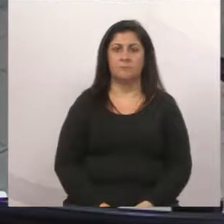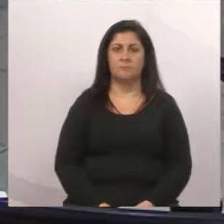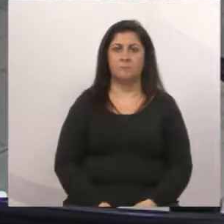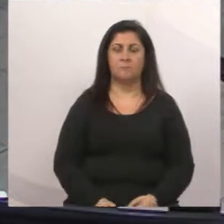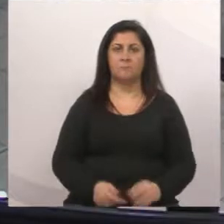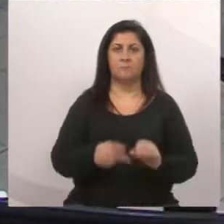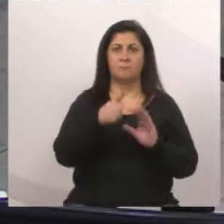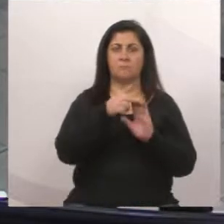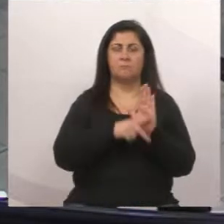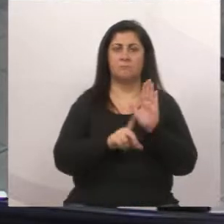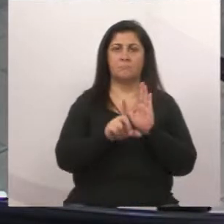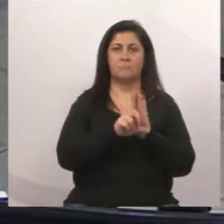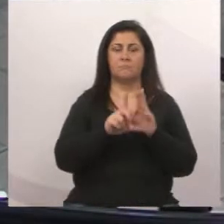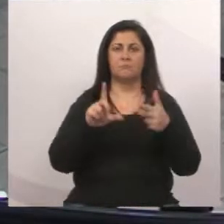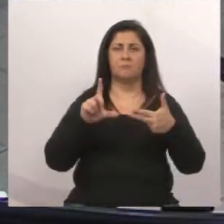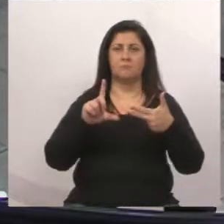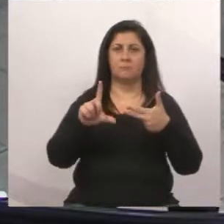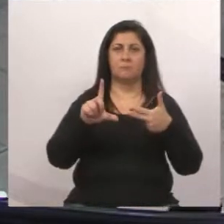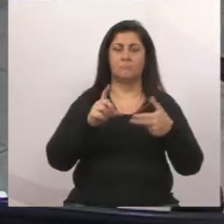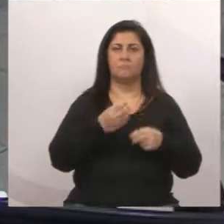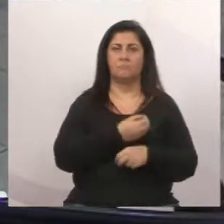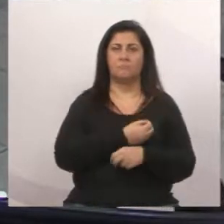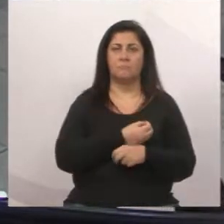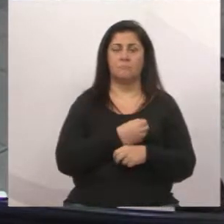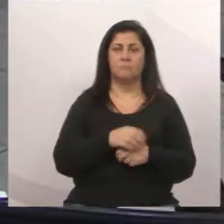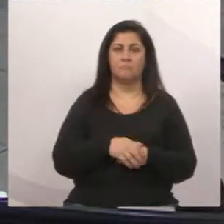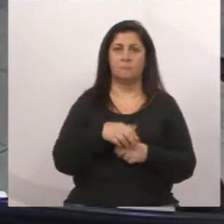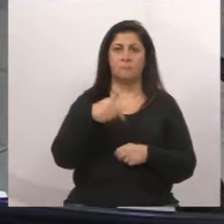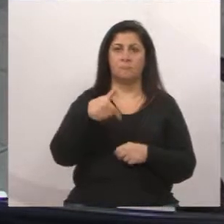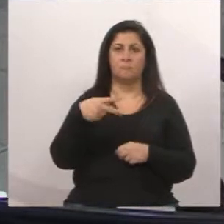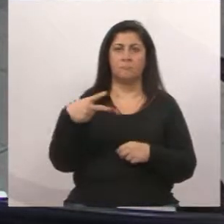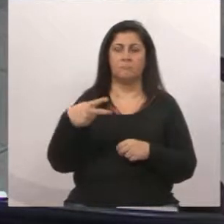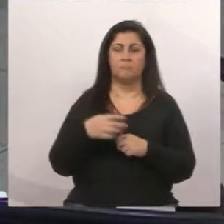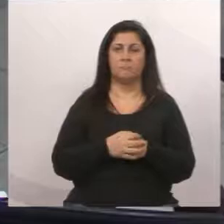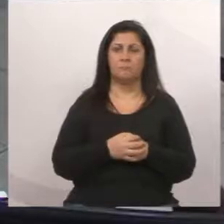Projeto de Lei do Legislativo número